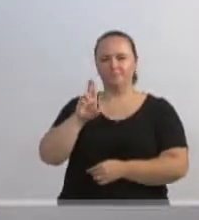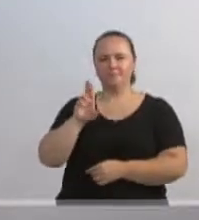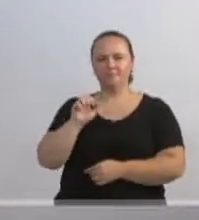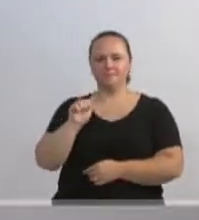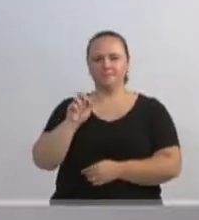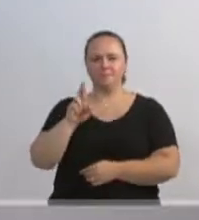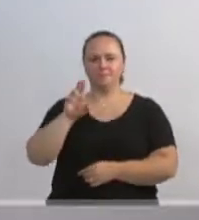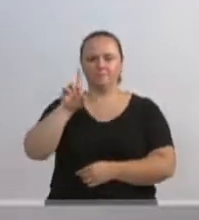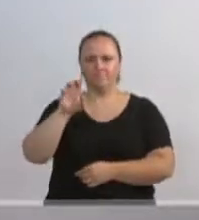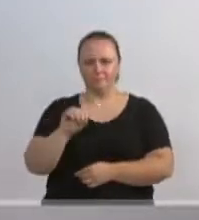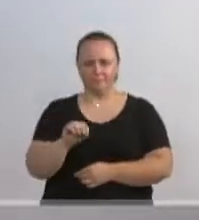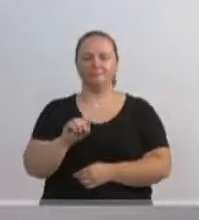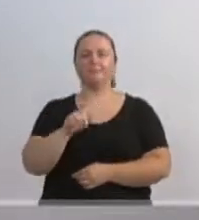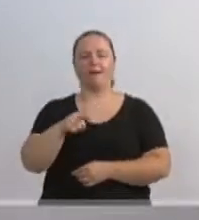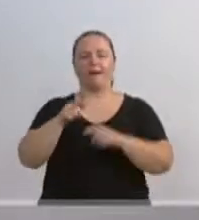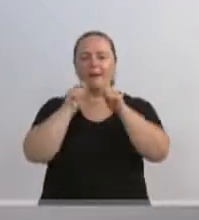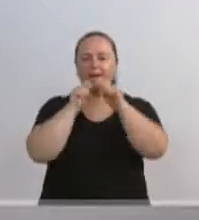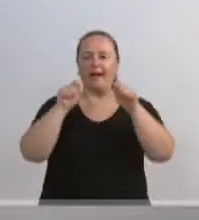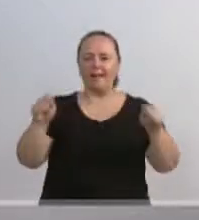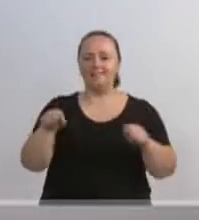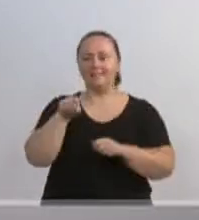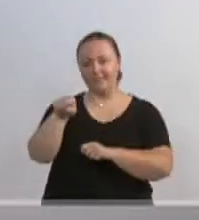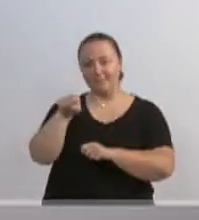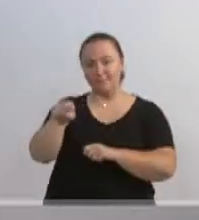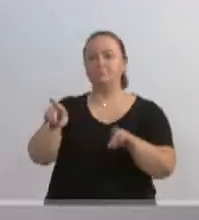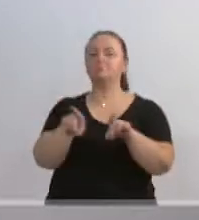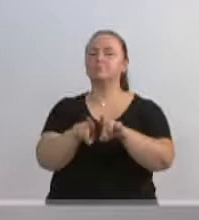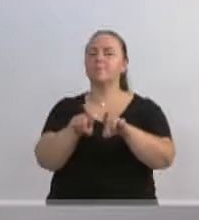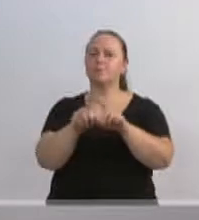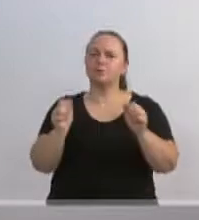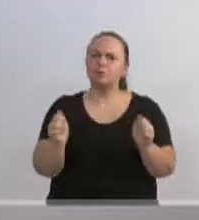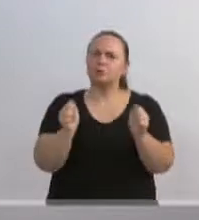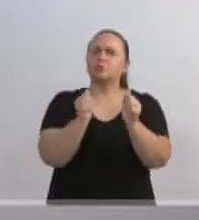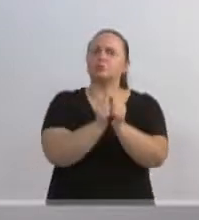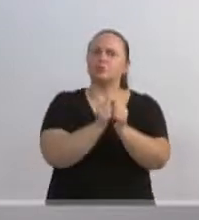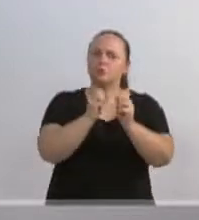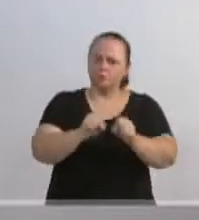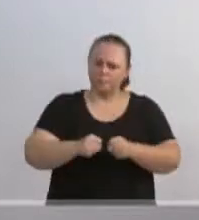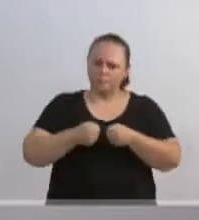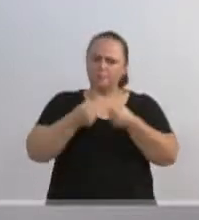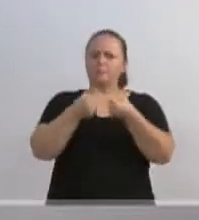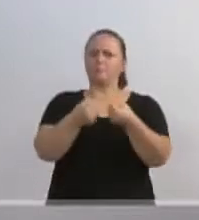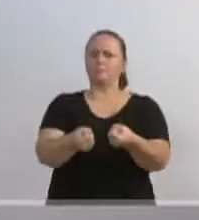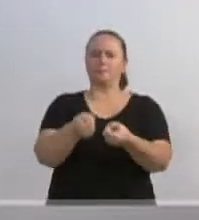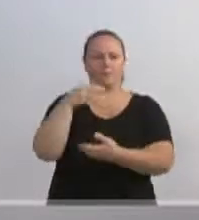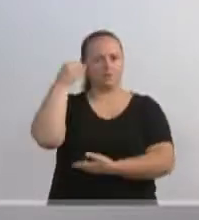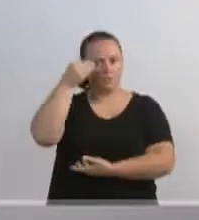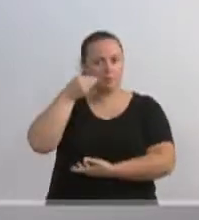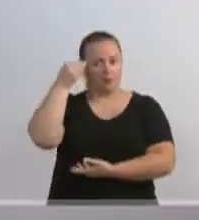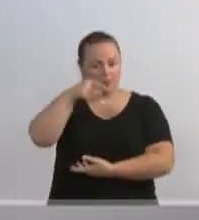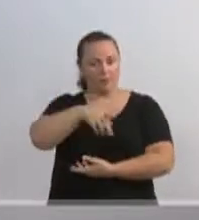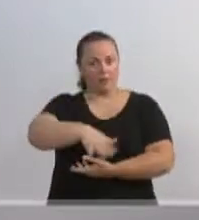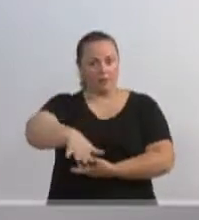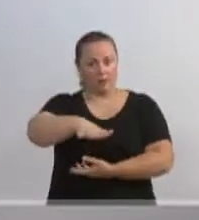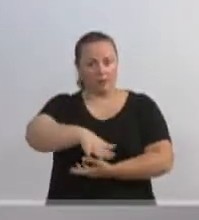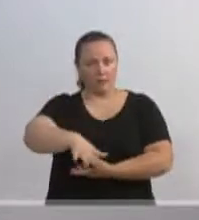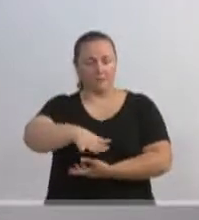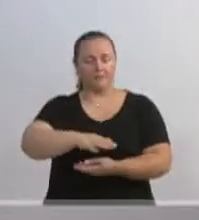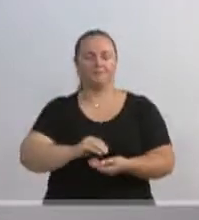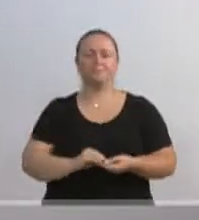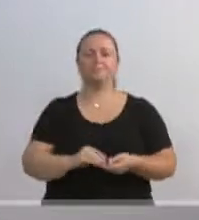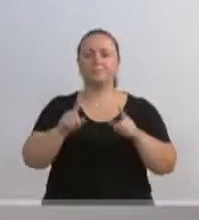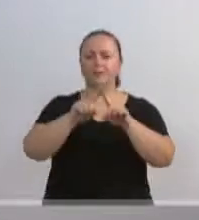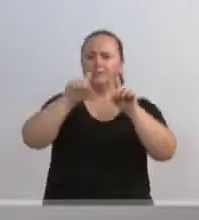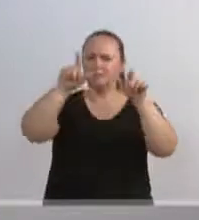assessor do vereador civil zimmermann também está trabalhando com muito afinco com muita dedicação tem muita experiência nessa área servidores de carreira aqui